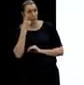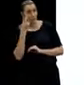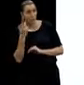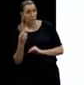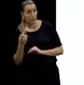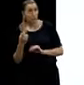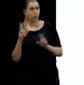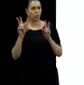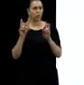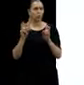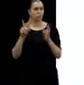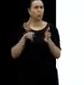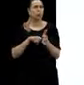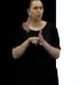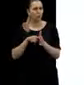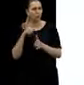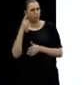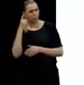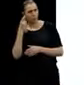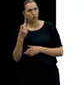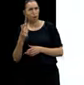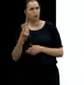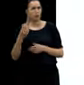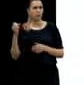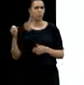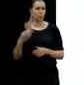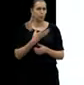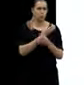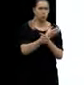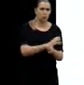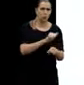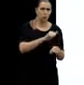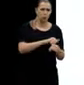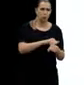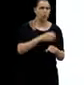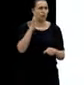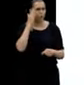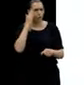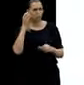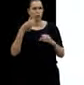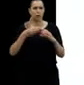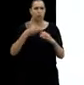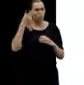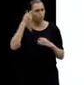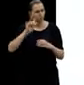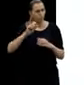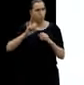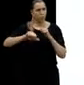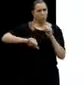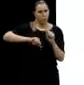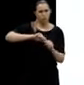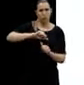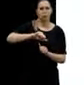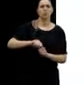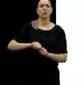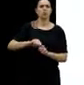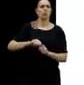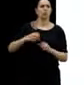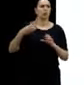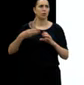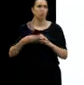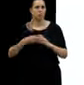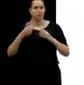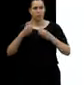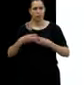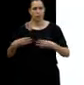outra temática muito interessante é da regeneração óssea, que a gente sabe que essas células conseguem se transformar em células